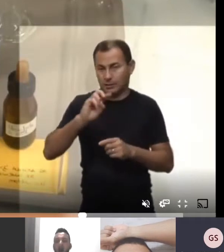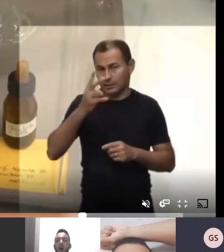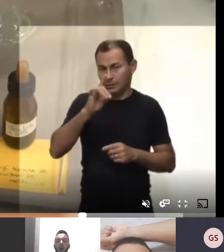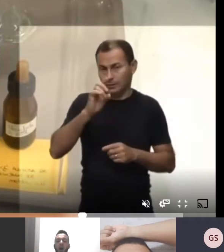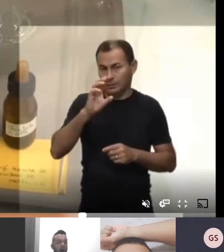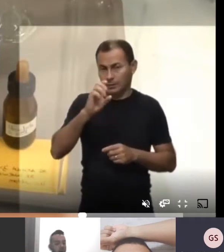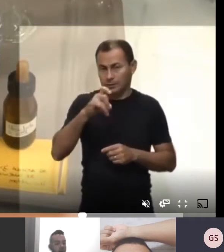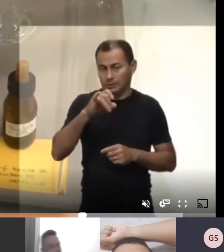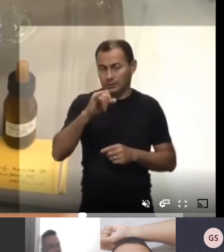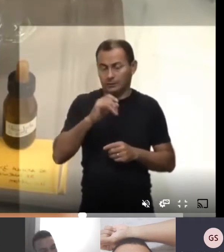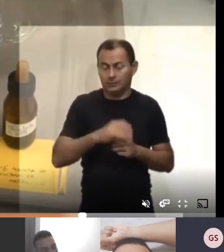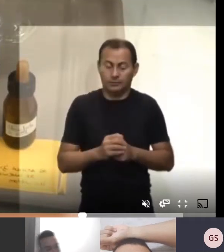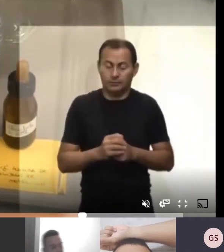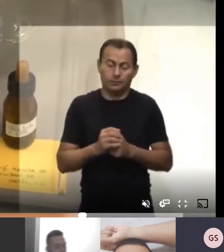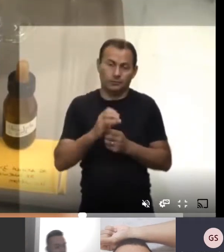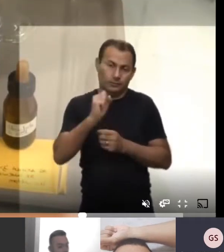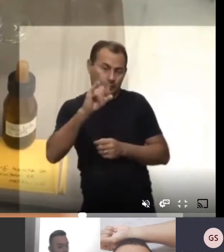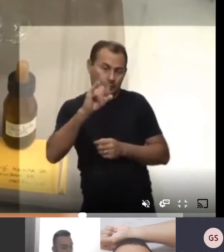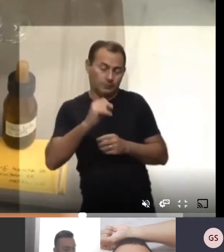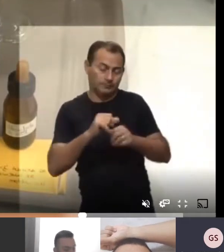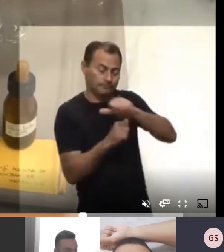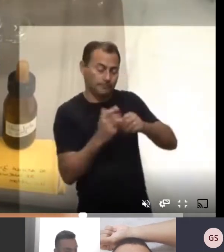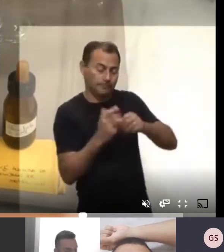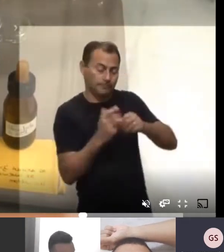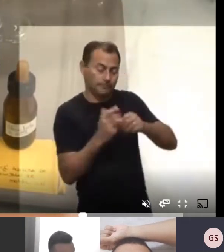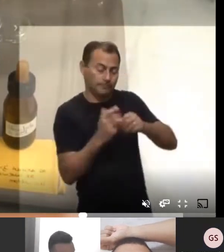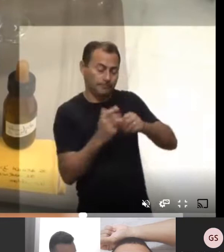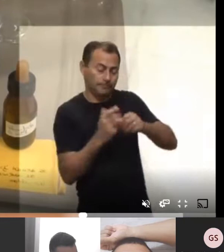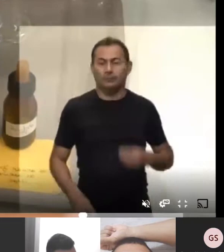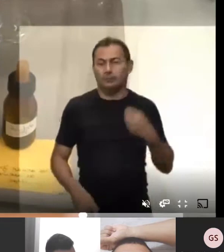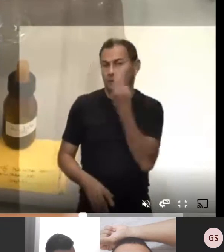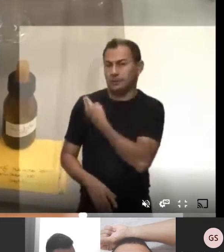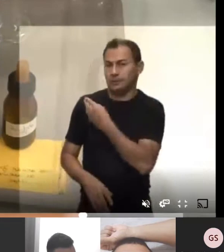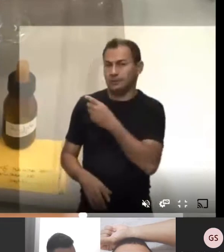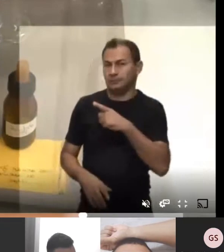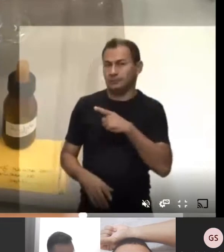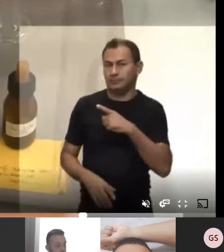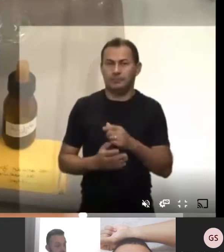ela colore um pouquinho, mas ela volta.